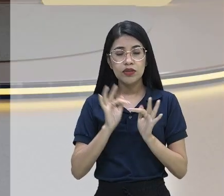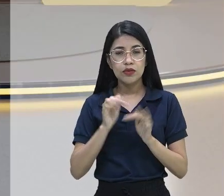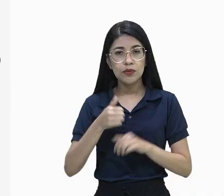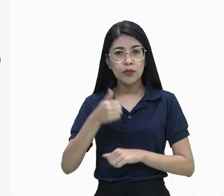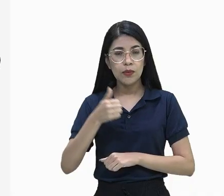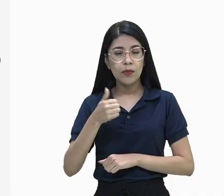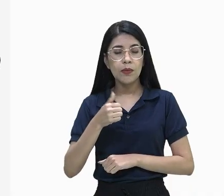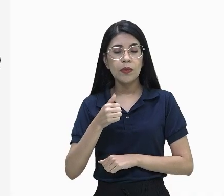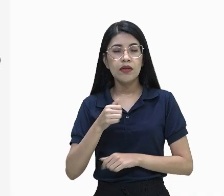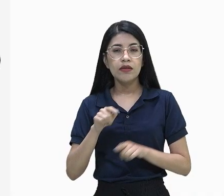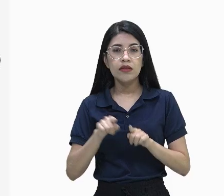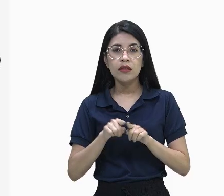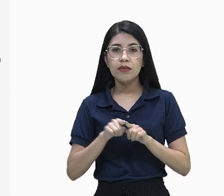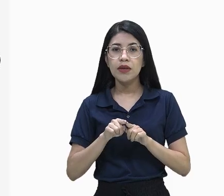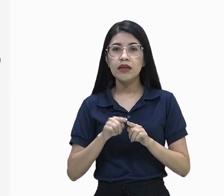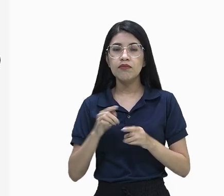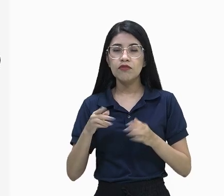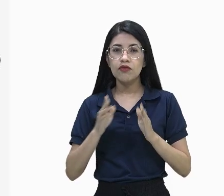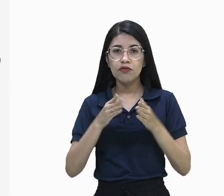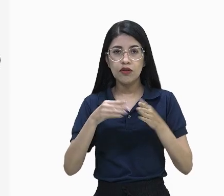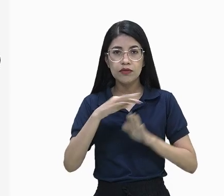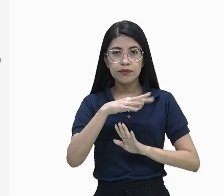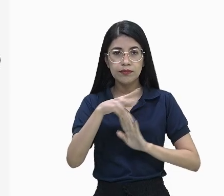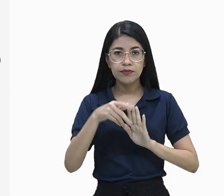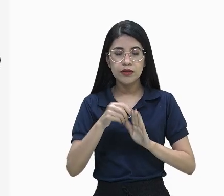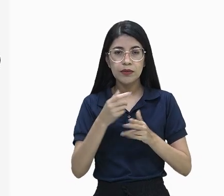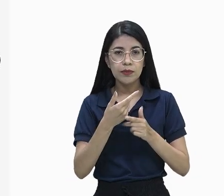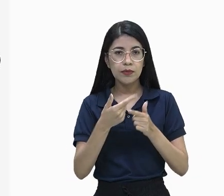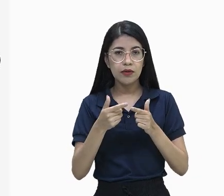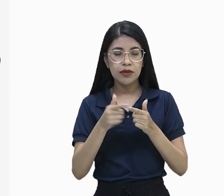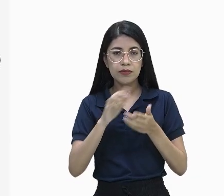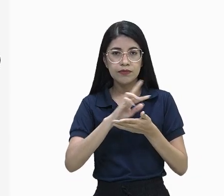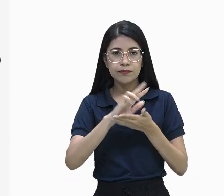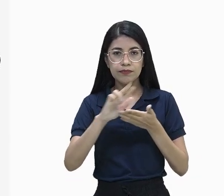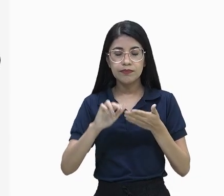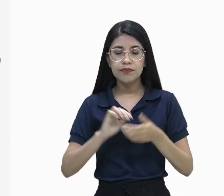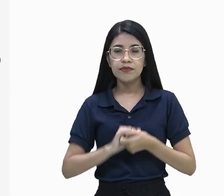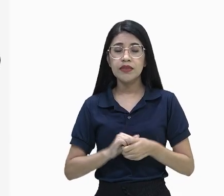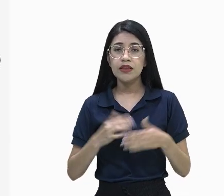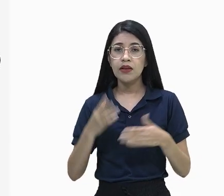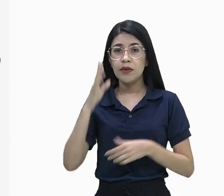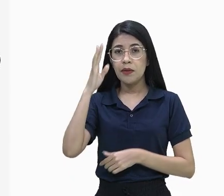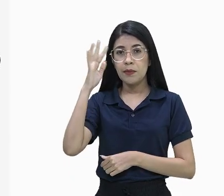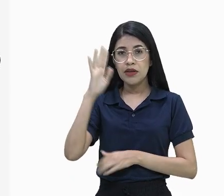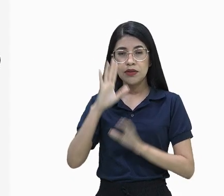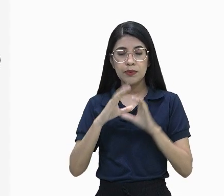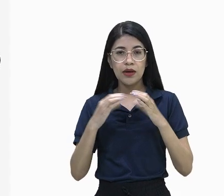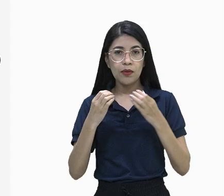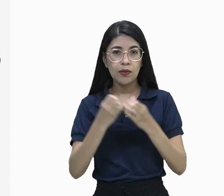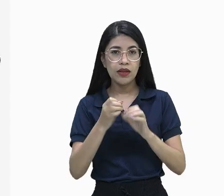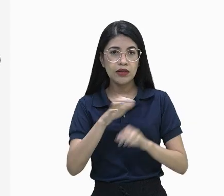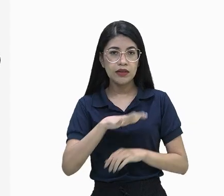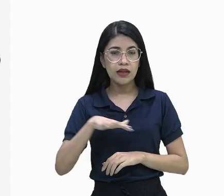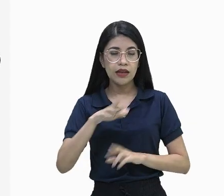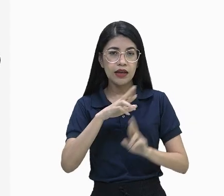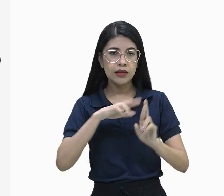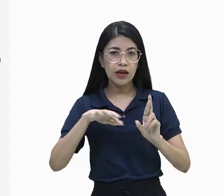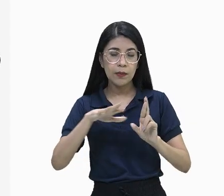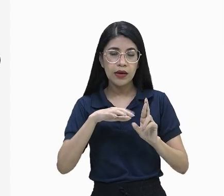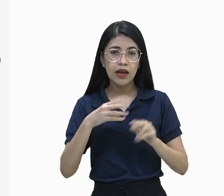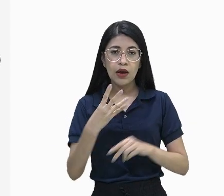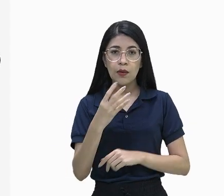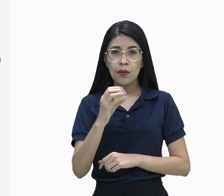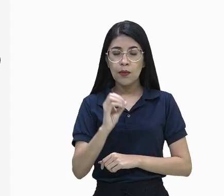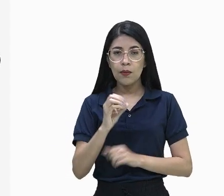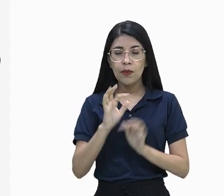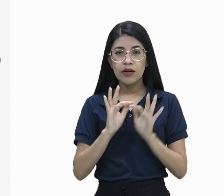e uma outra situação, problema. Então, nós temos aqui, ó, imagine que em uma comunidade ribeirinha, 40 famílias